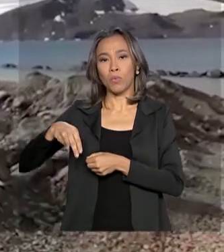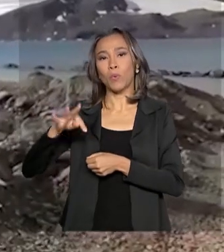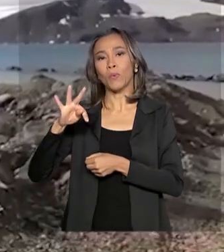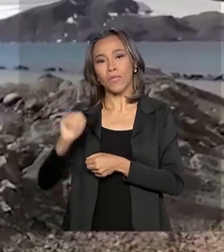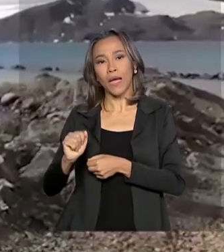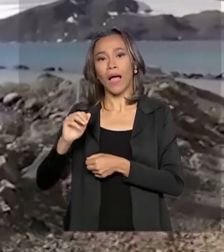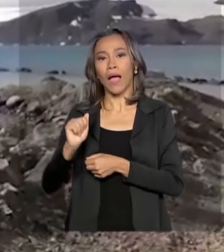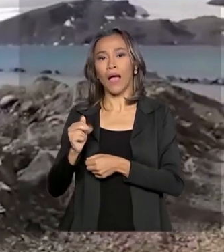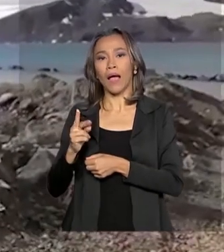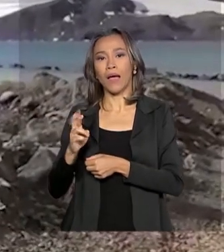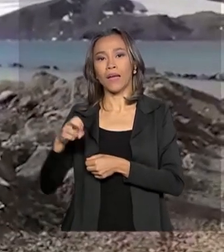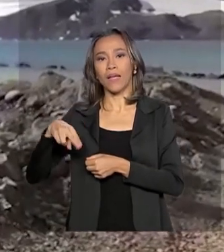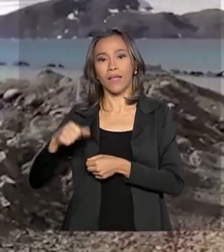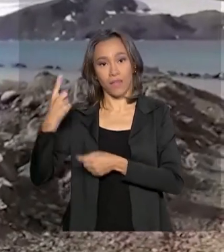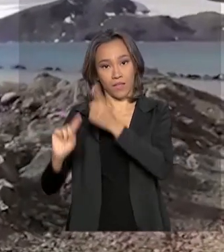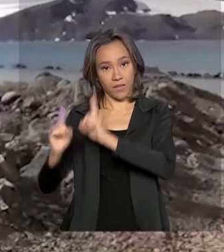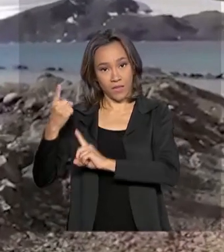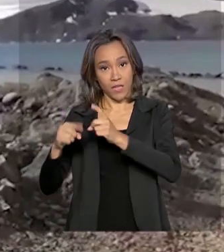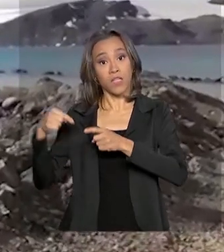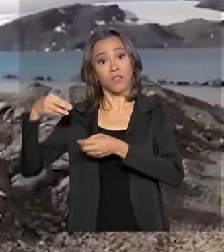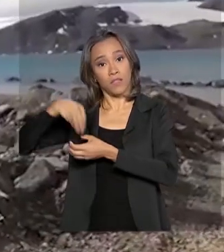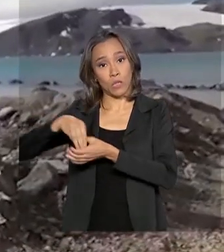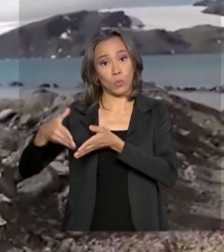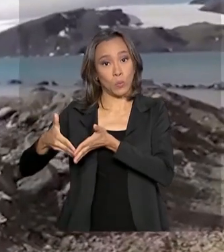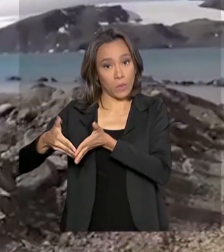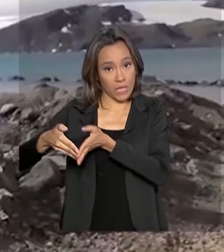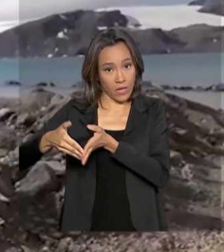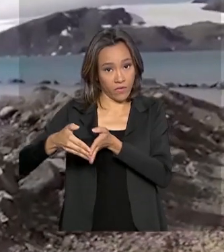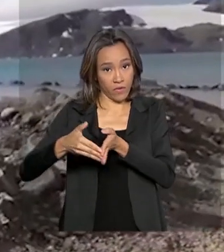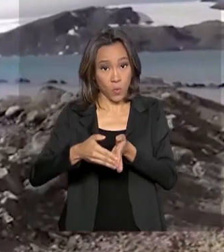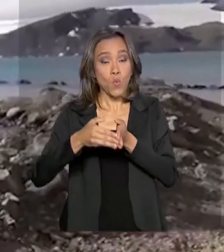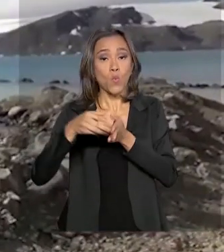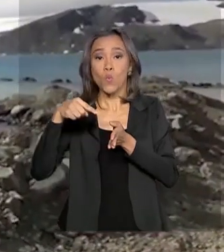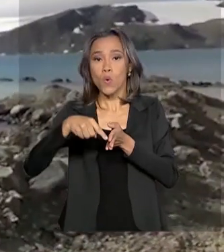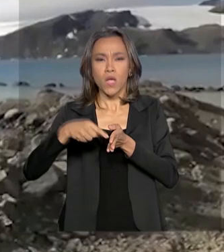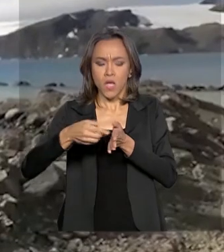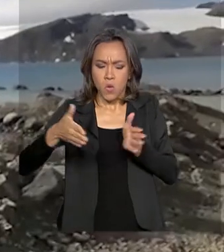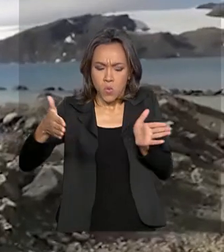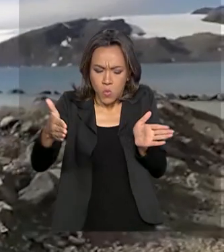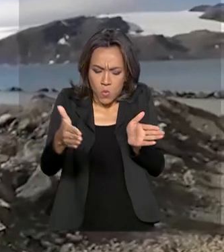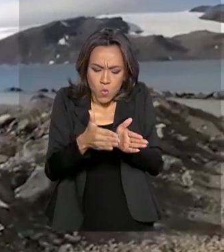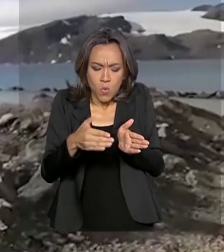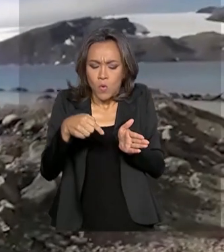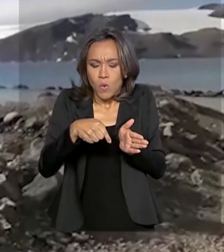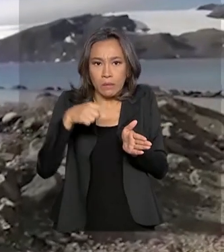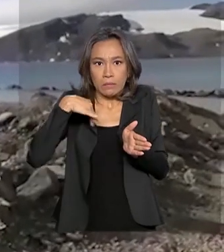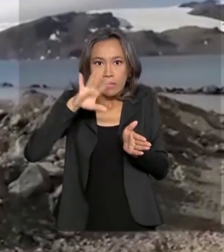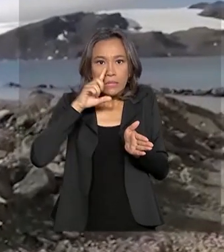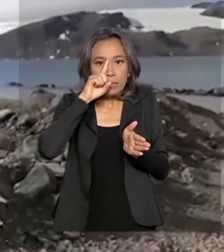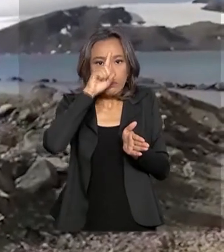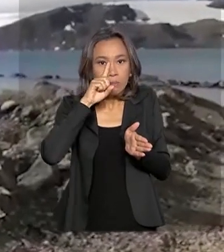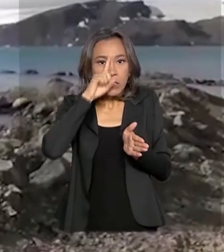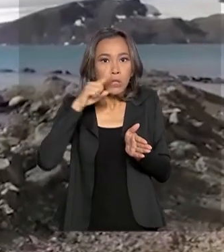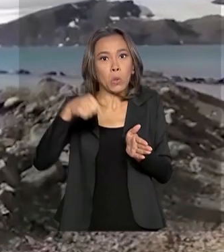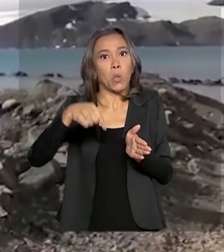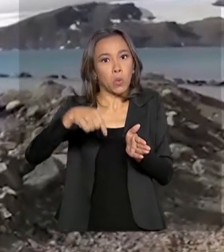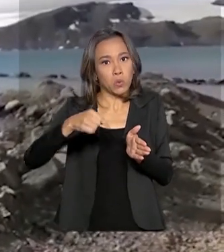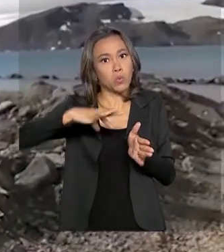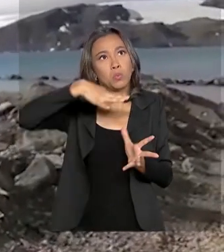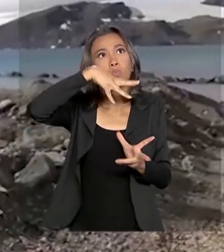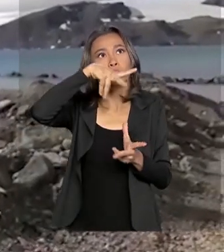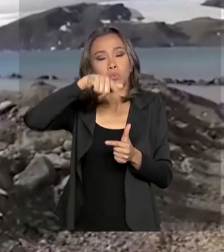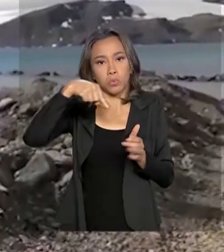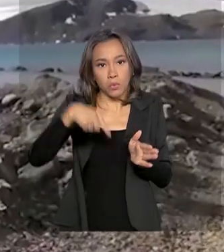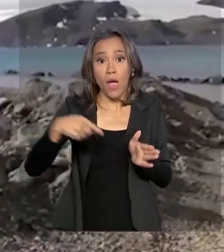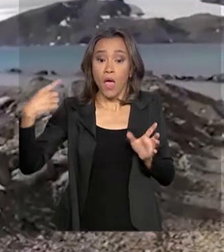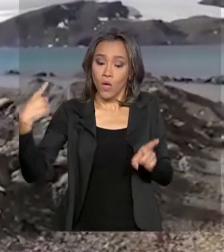sul do Chile, a bordo do navio Almirante Maximiano. Atravessamos o Estreito de Drake, que é considerado um dos mais perigosos do mundo,